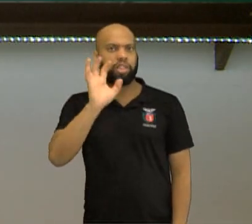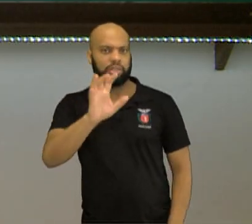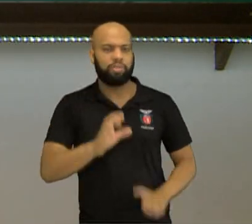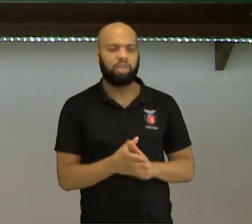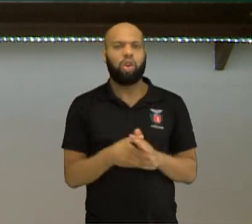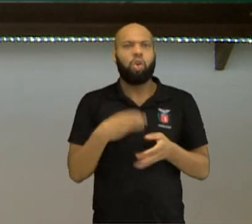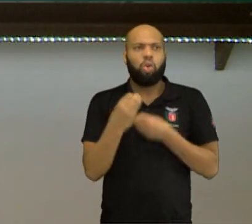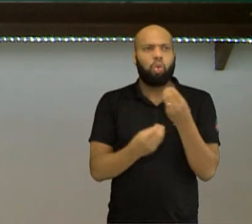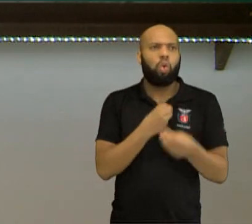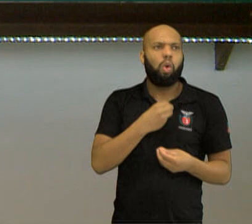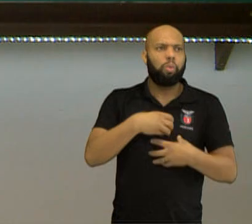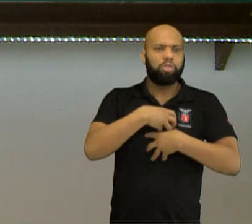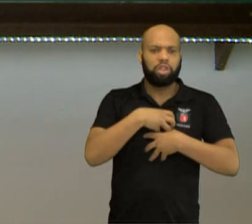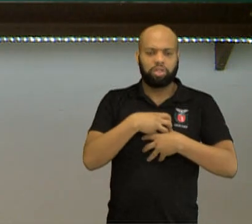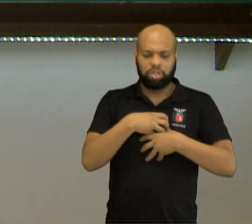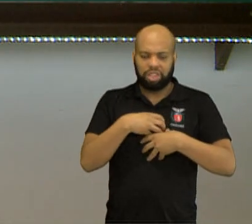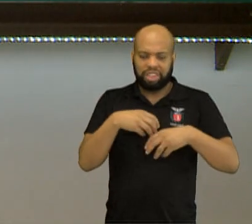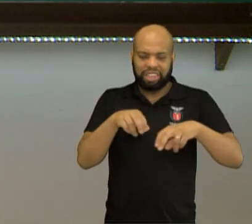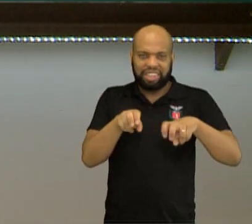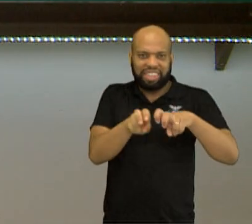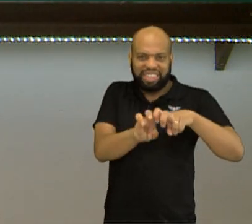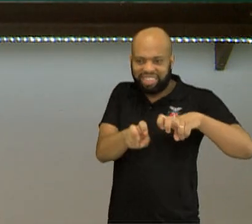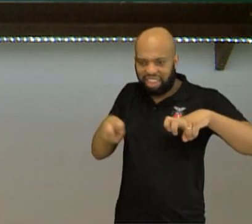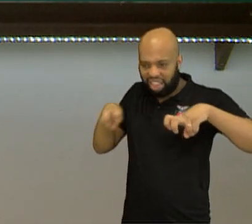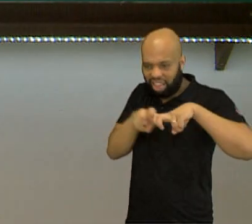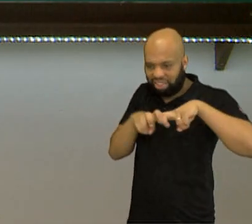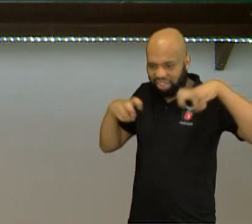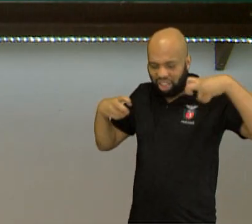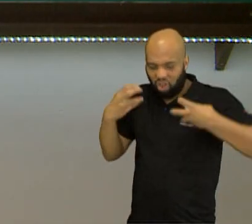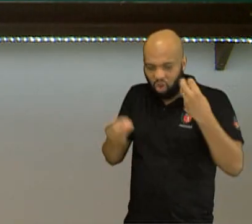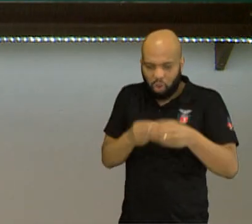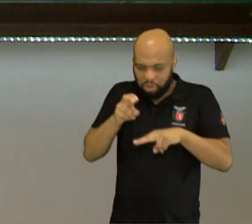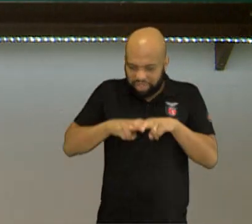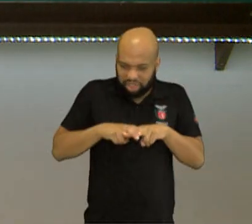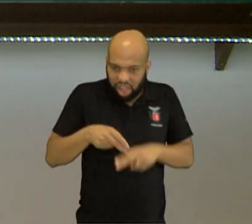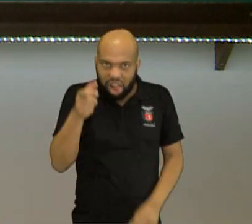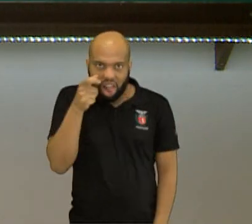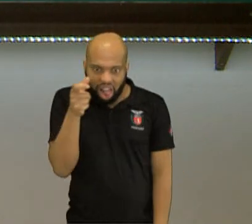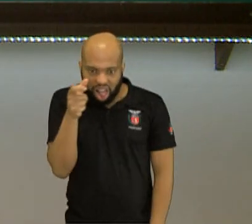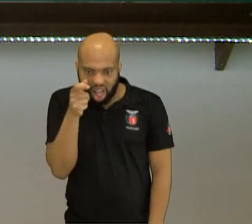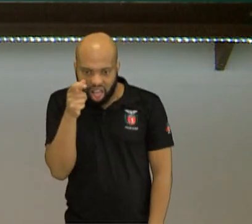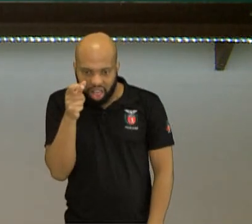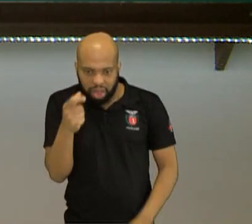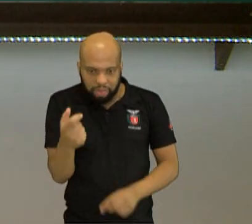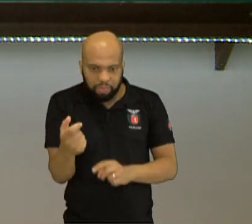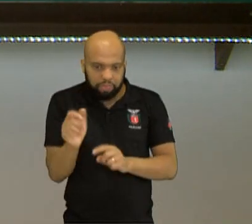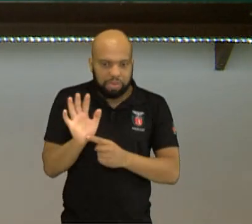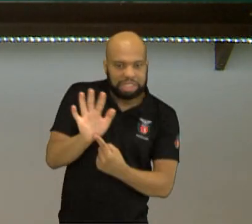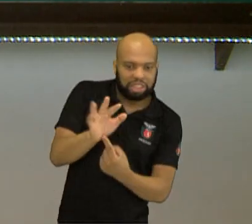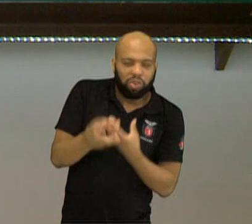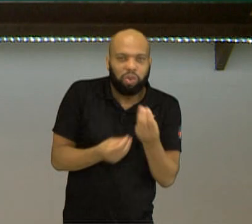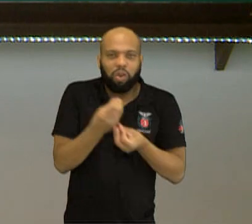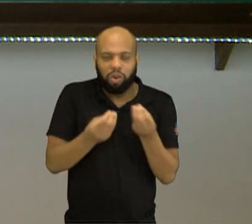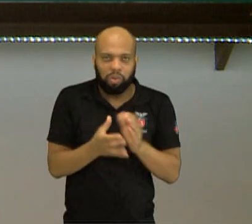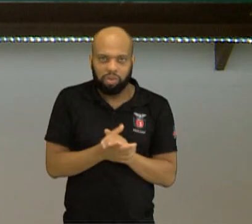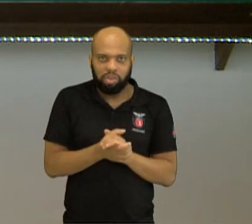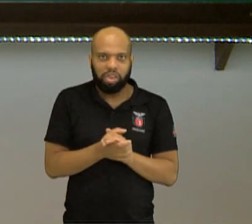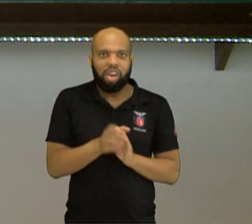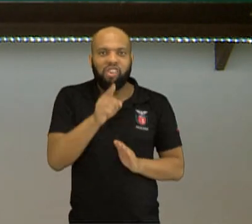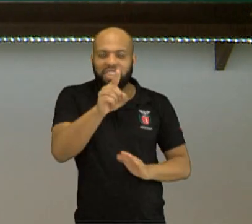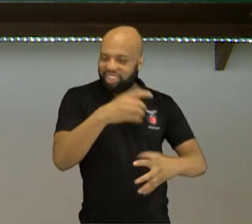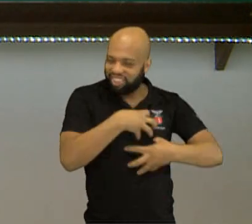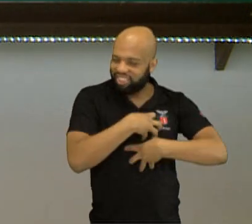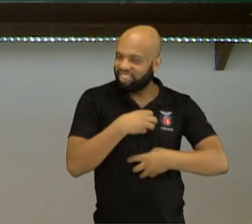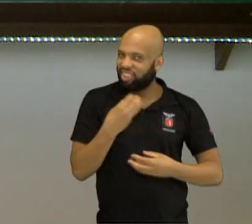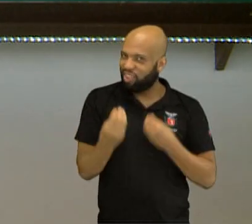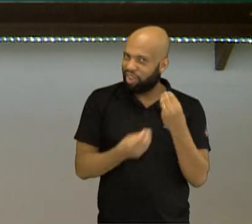que era sentar ali naquelas arquibancadas e assistir uma apresentação? Como será que você se